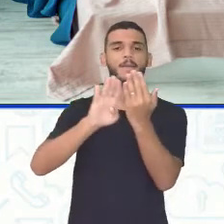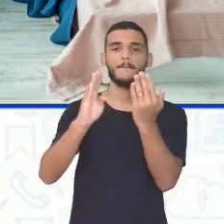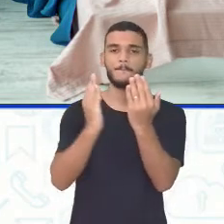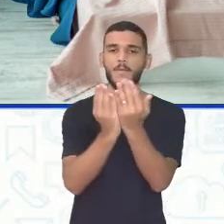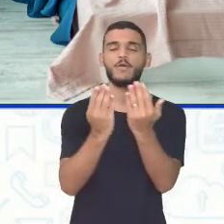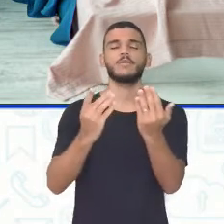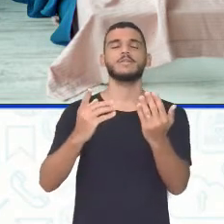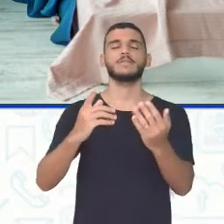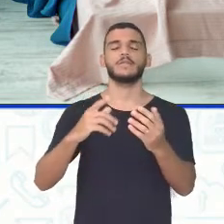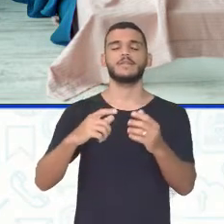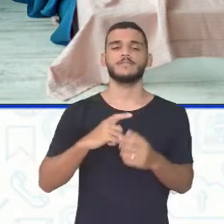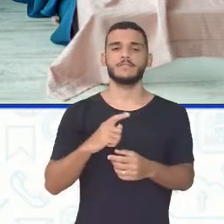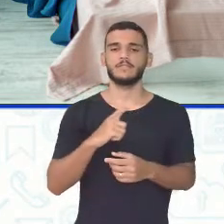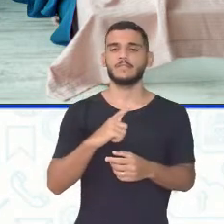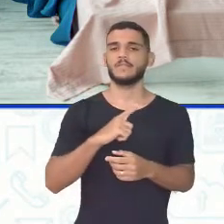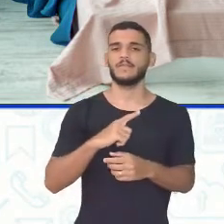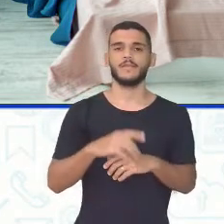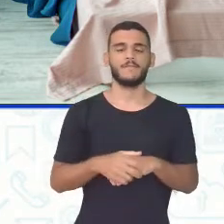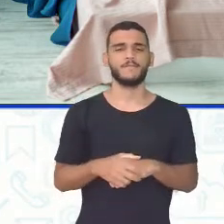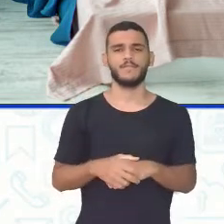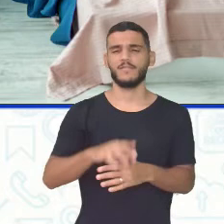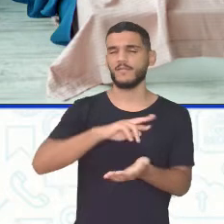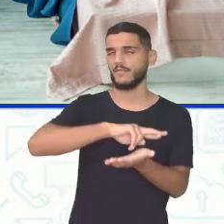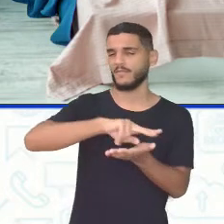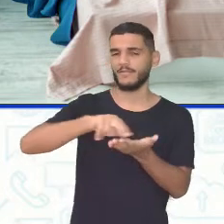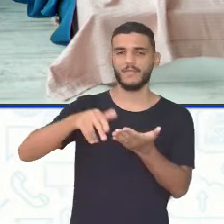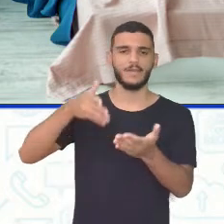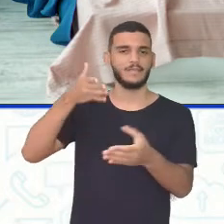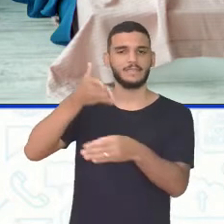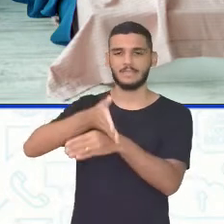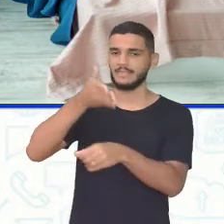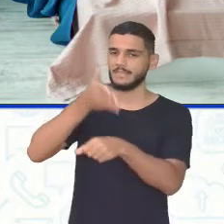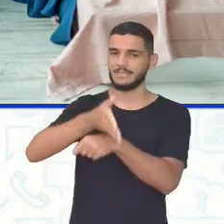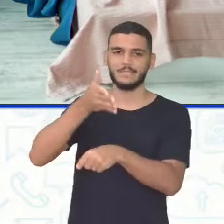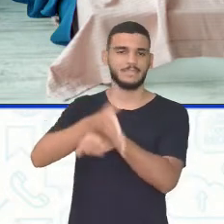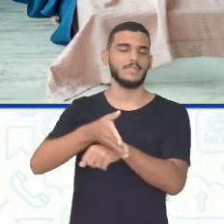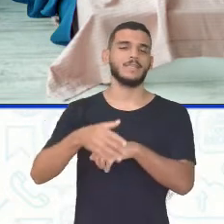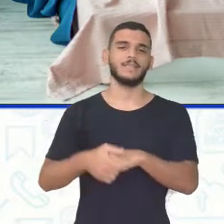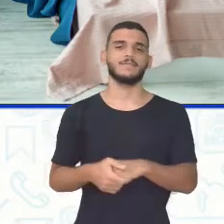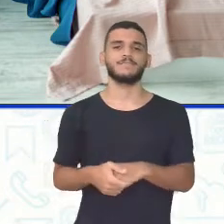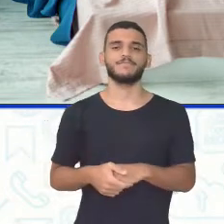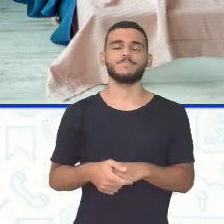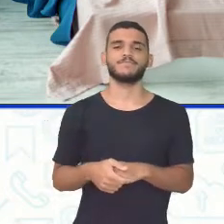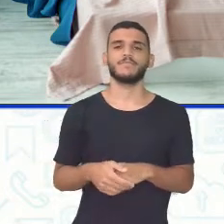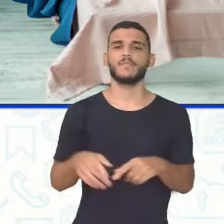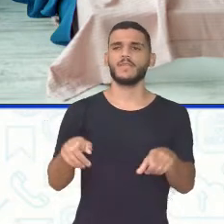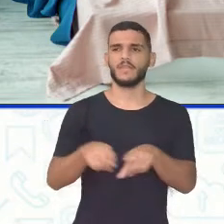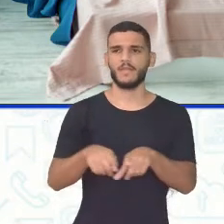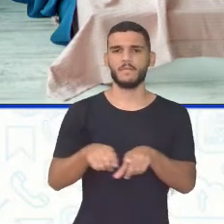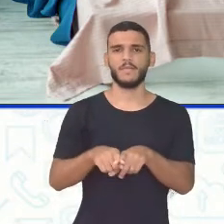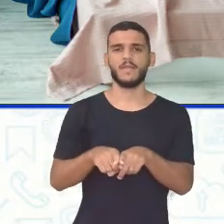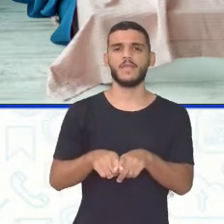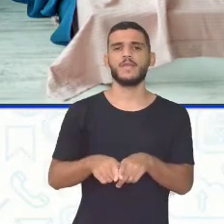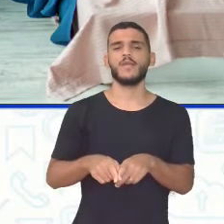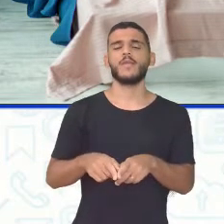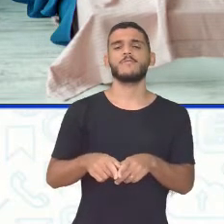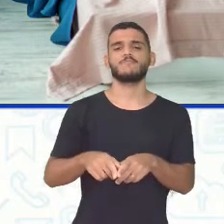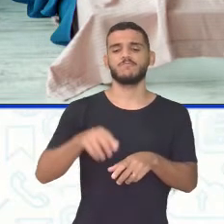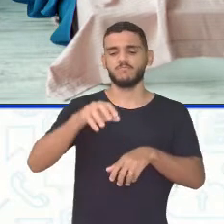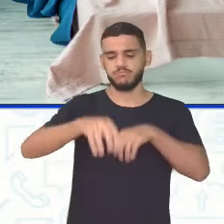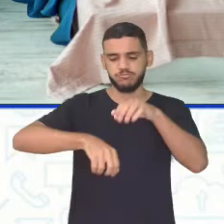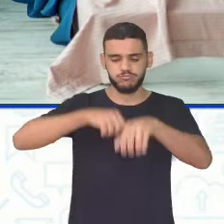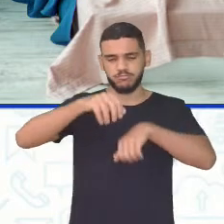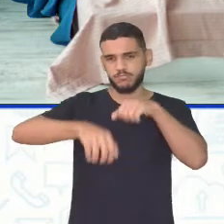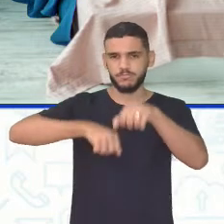pequena do enorme corredor. A entrada pequena do enorme corredor. Cavaram 7 fossos ao redor do